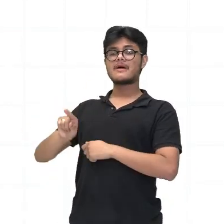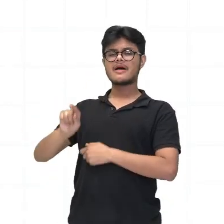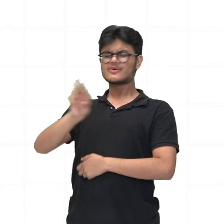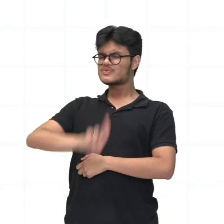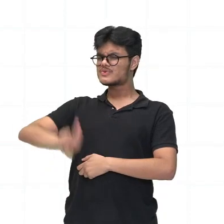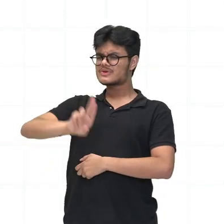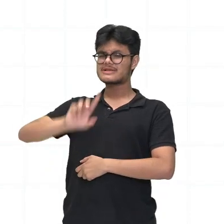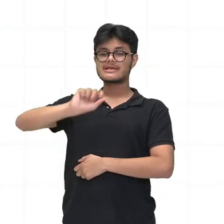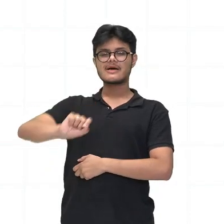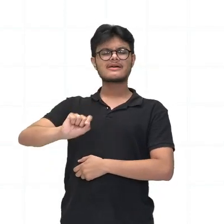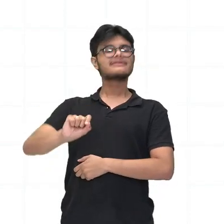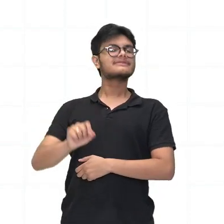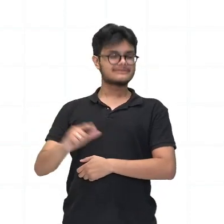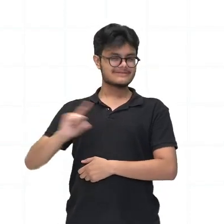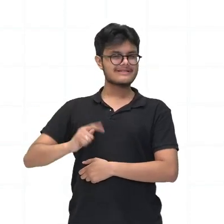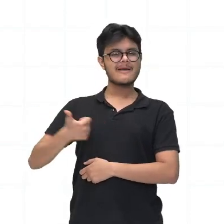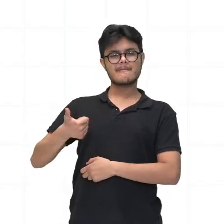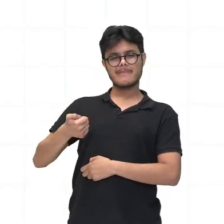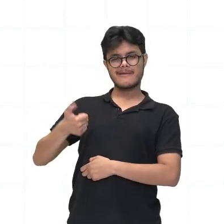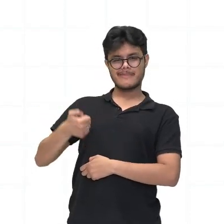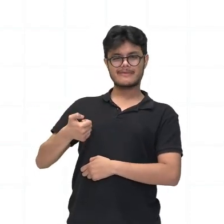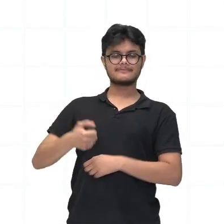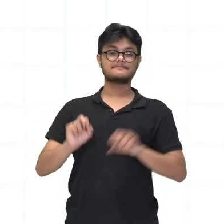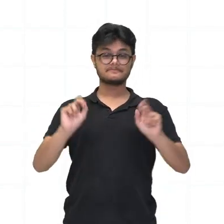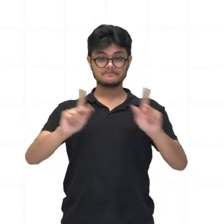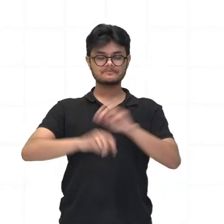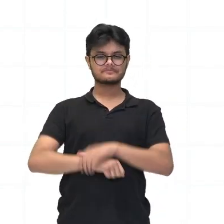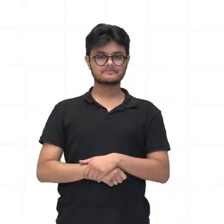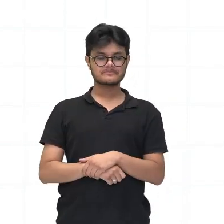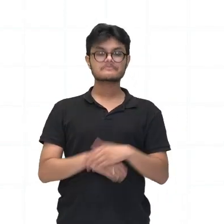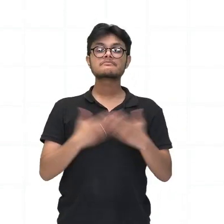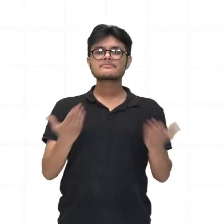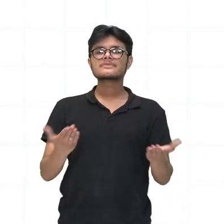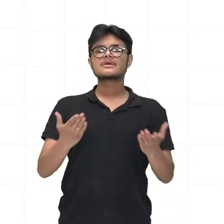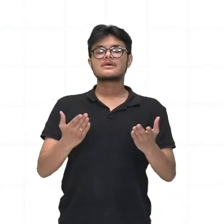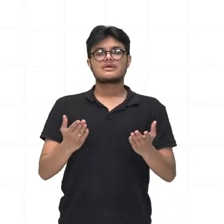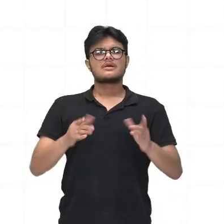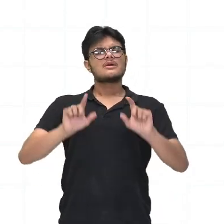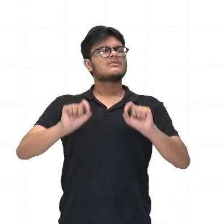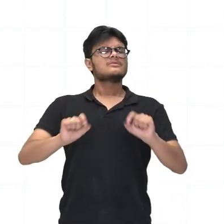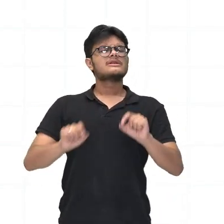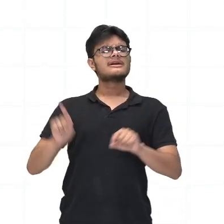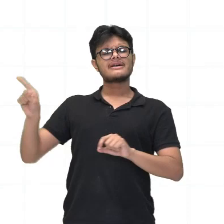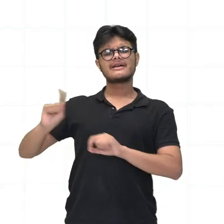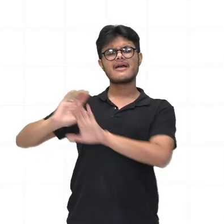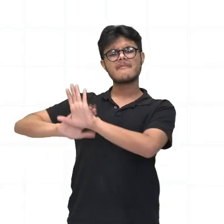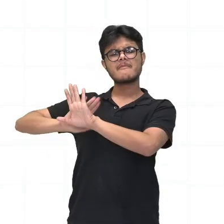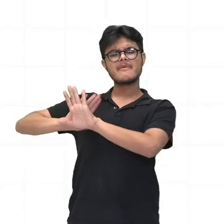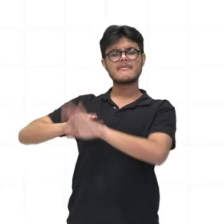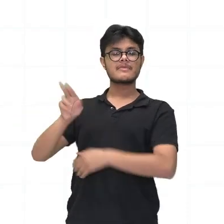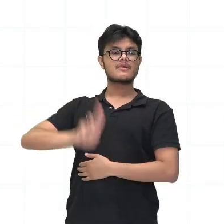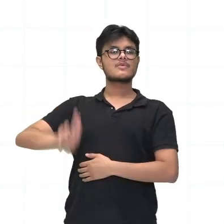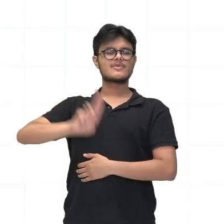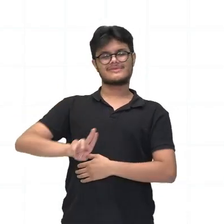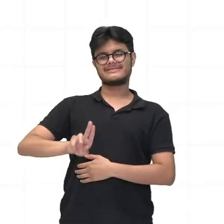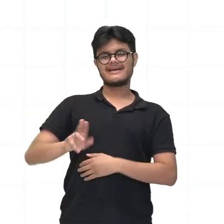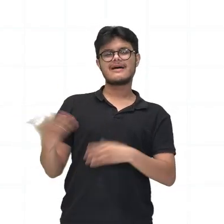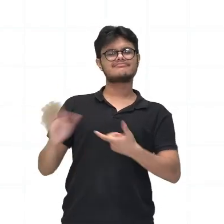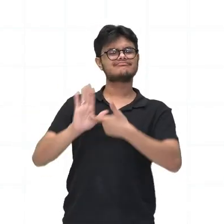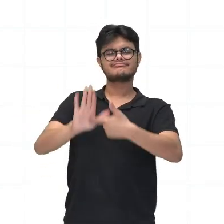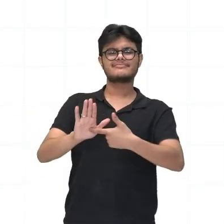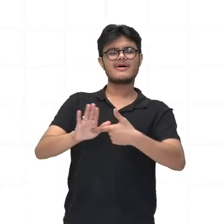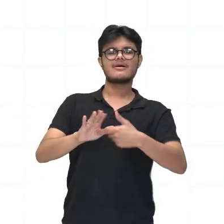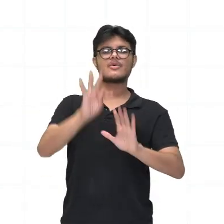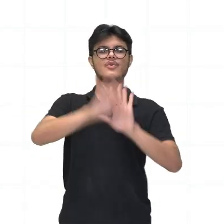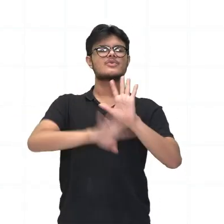casa é possível encontrar o isqueiro, correto? E aí, que figuras de linguagem foram utilizadas na